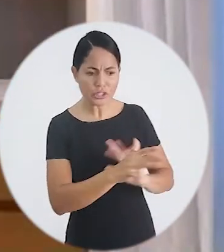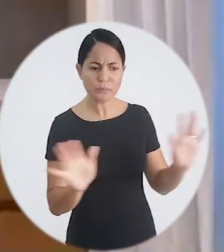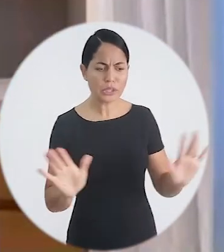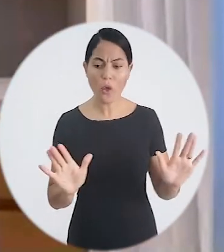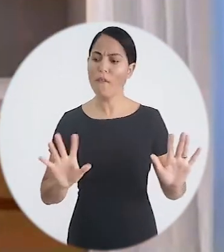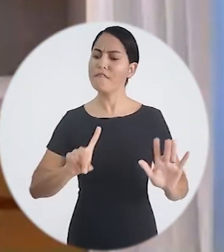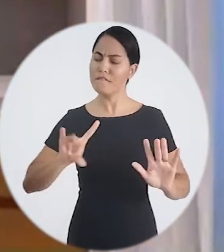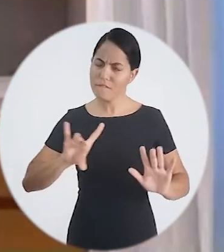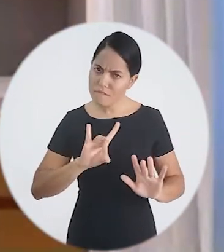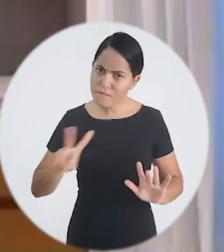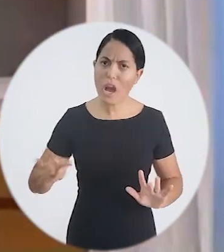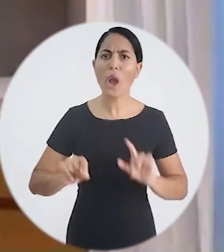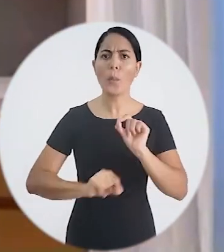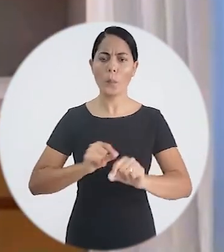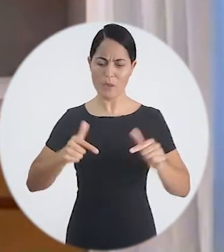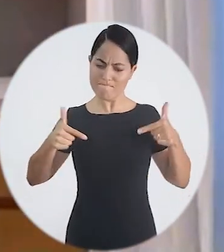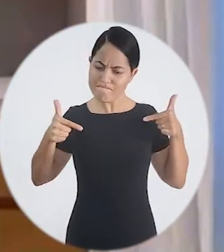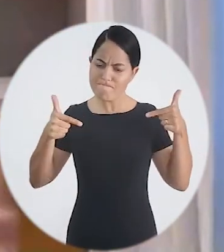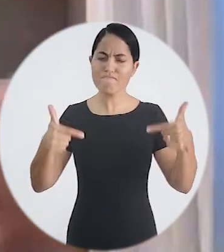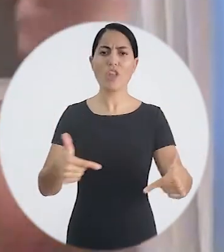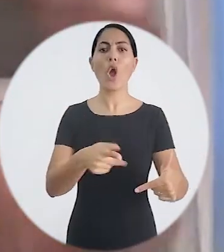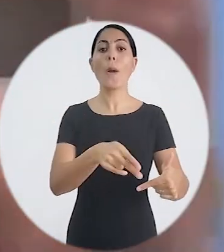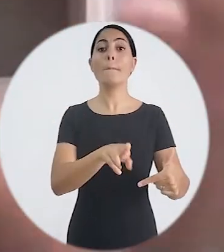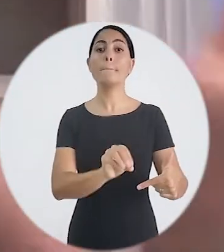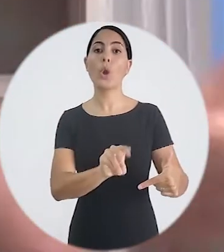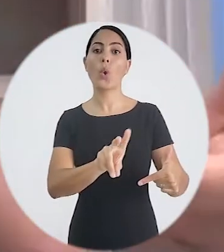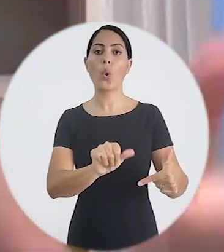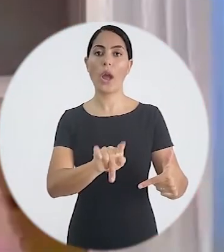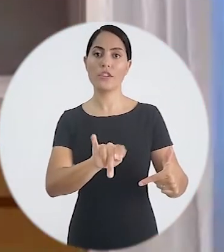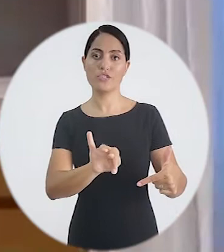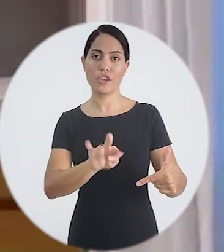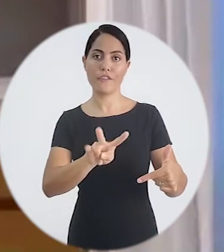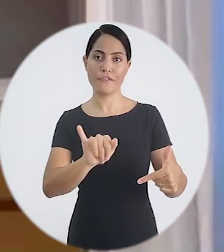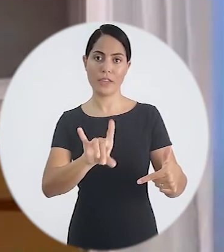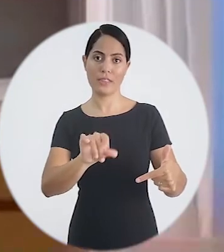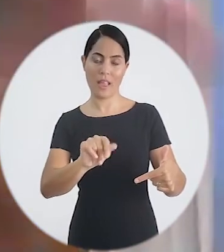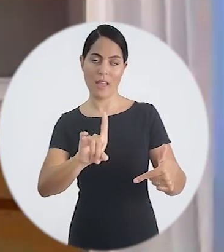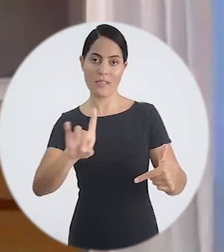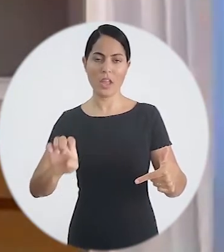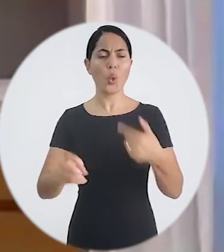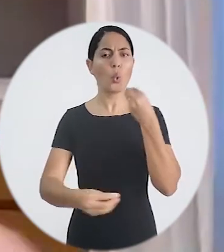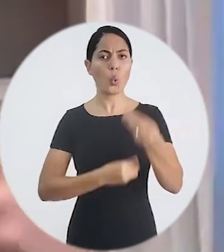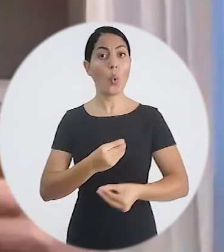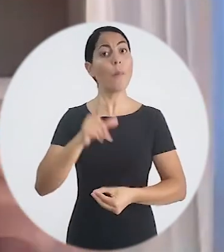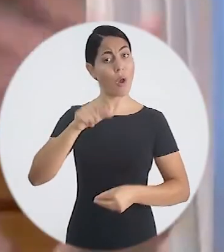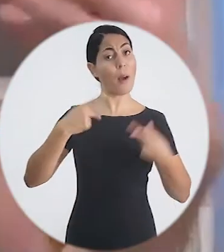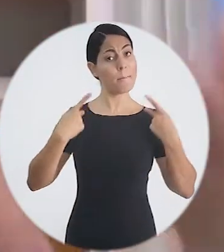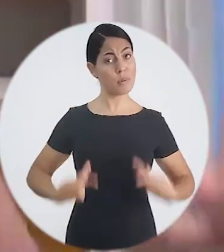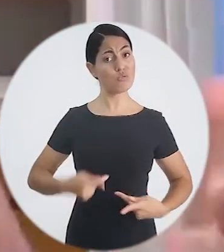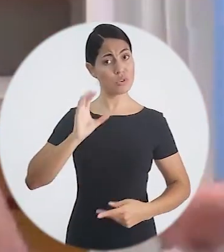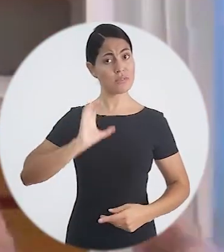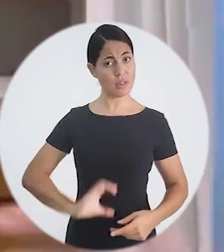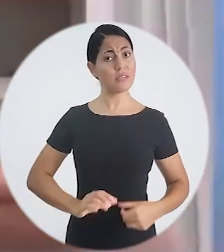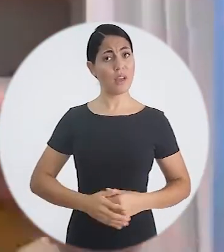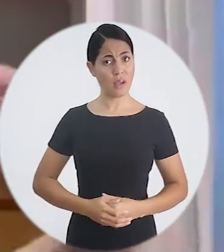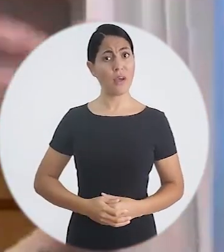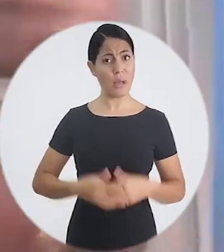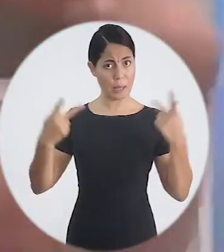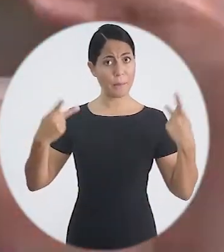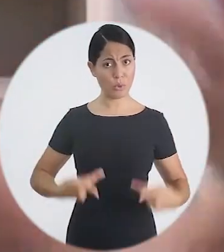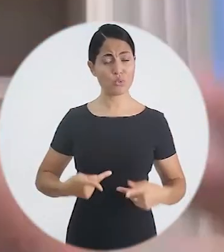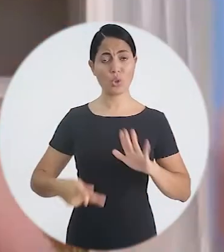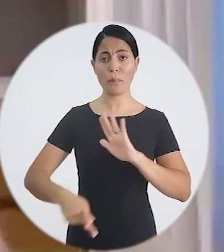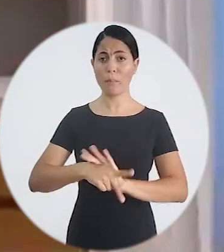e assumirem um lugar de proatividade, de protagonismo. E isso tem tudo a ver com uma postura civilizatória, com uma